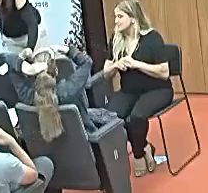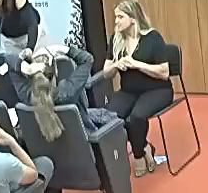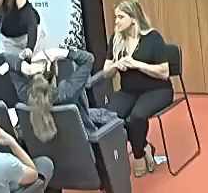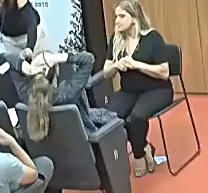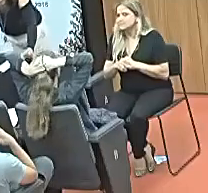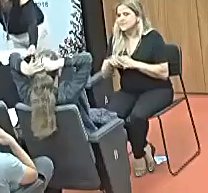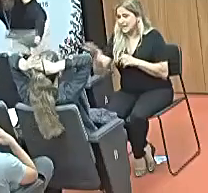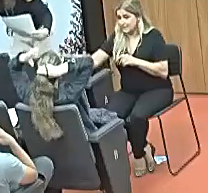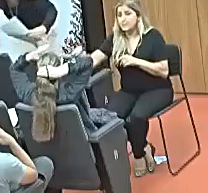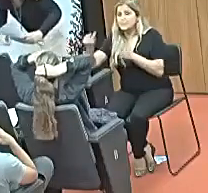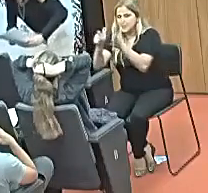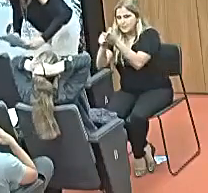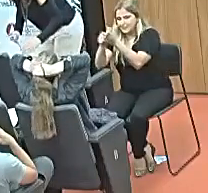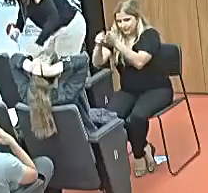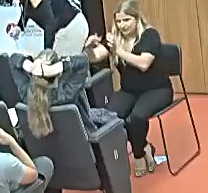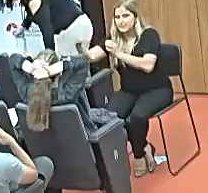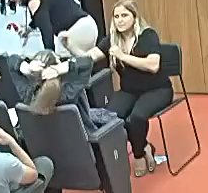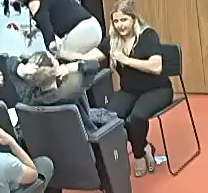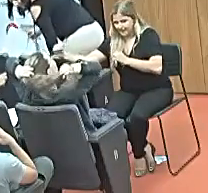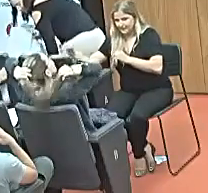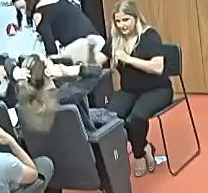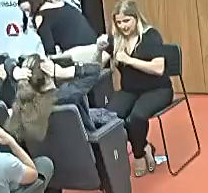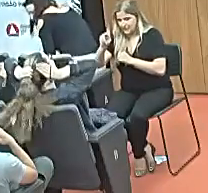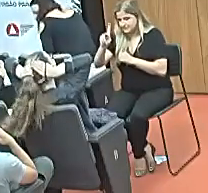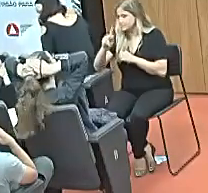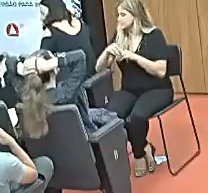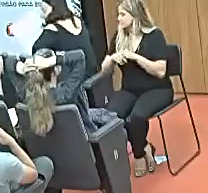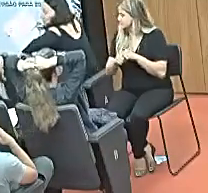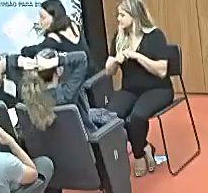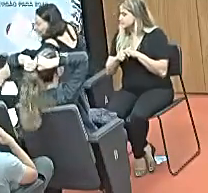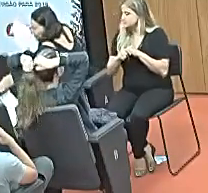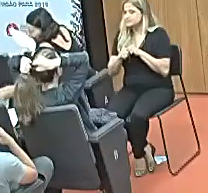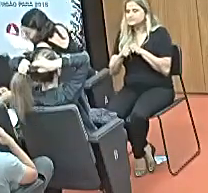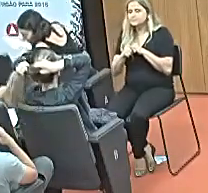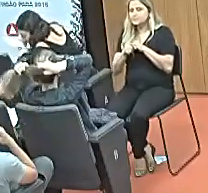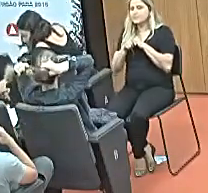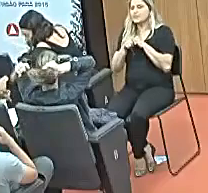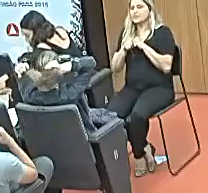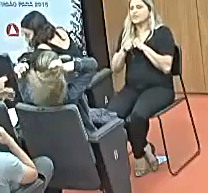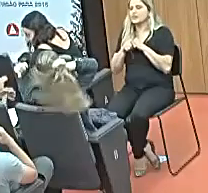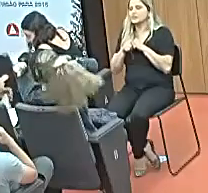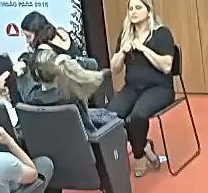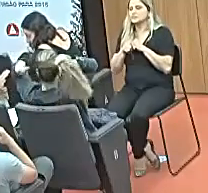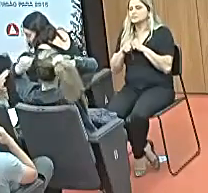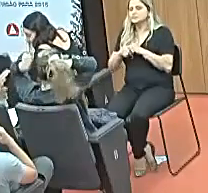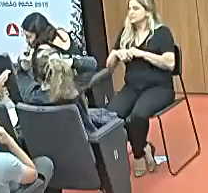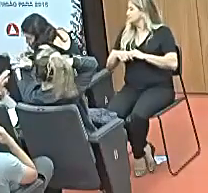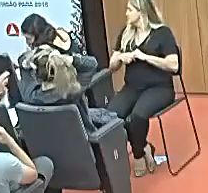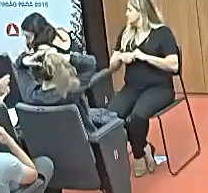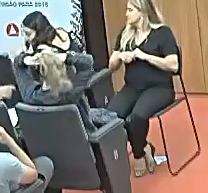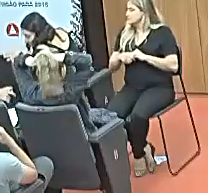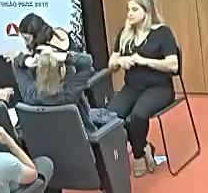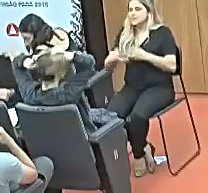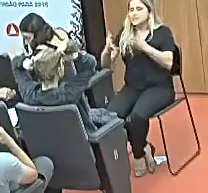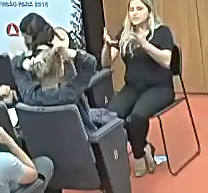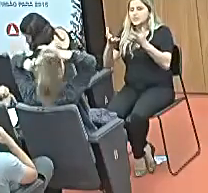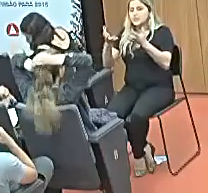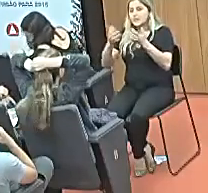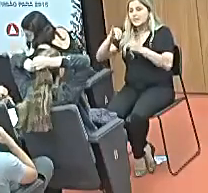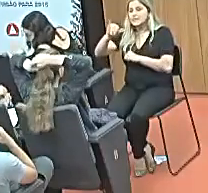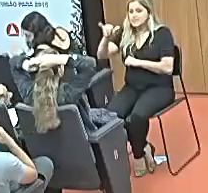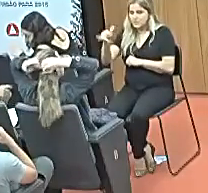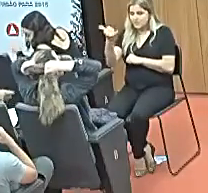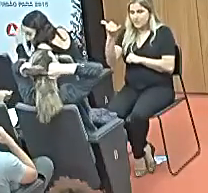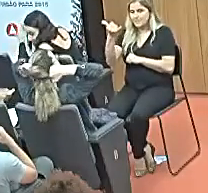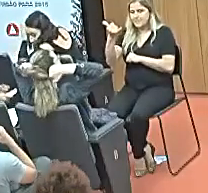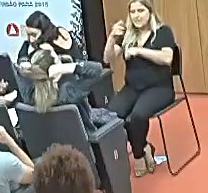com demais deputados aqui da assembléia legislativa eu quero aproveitar